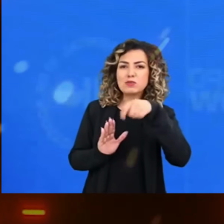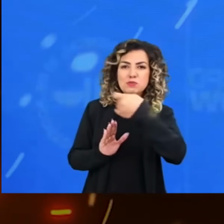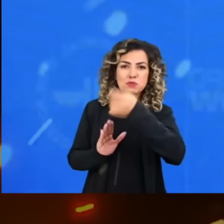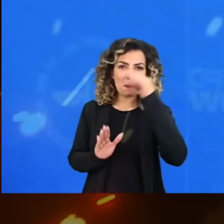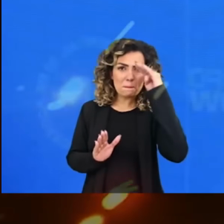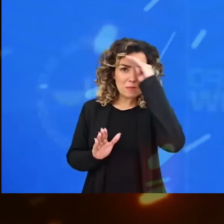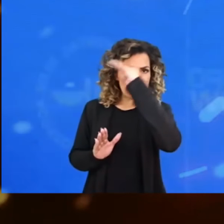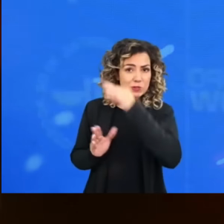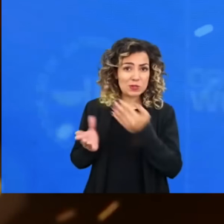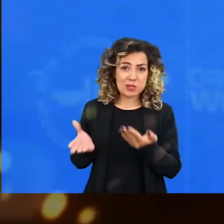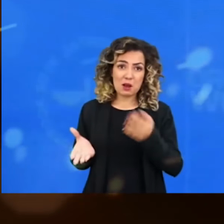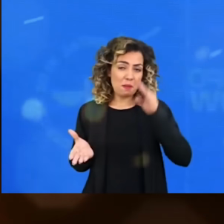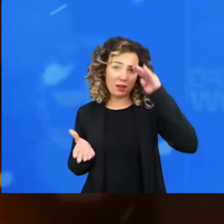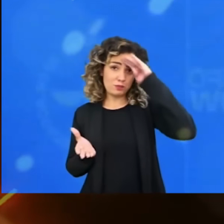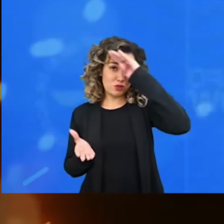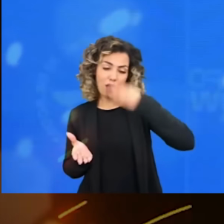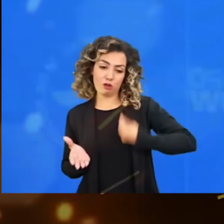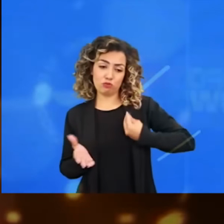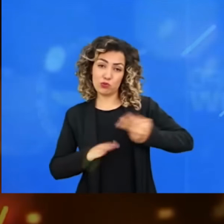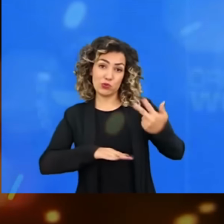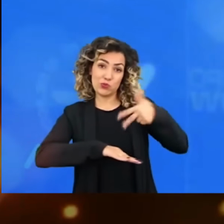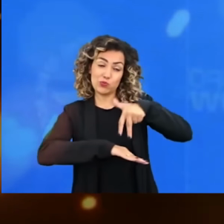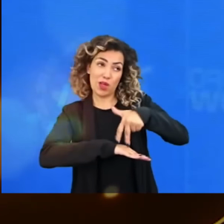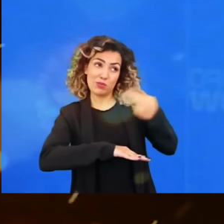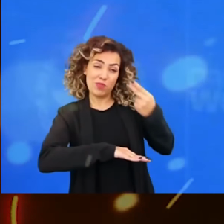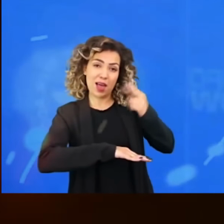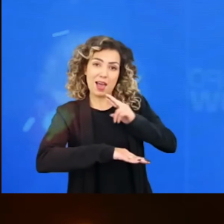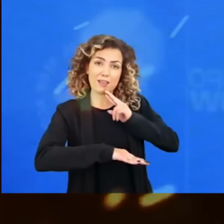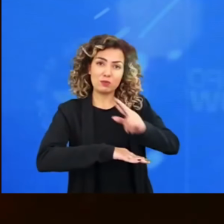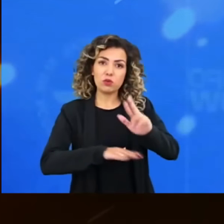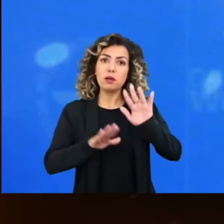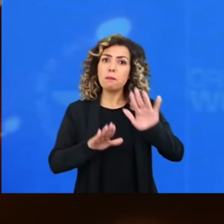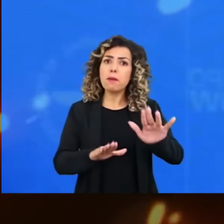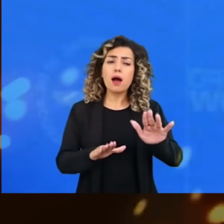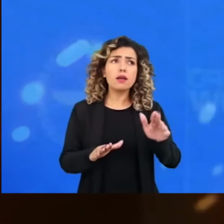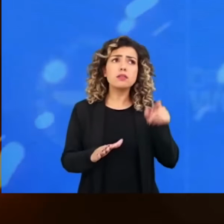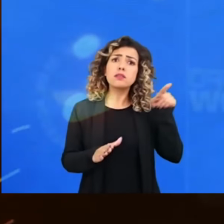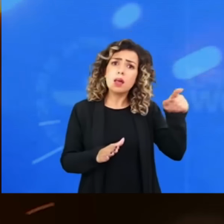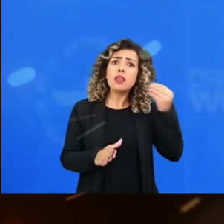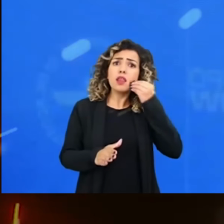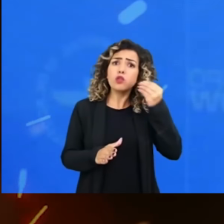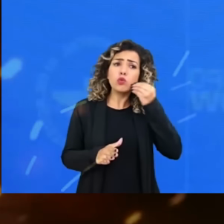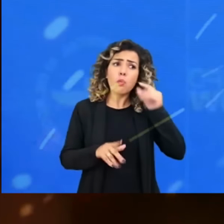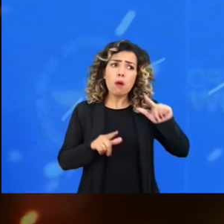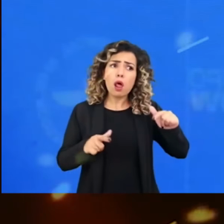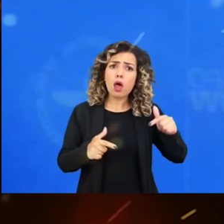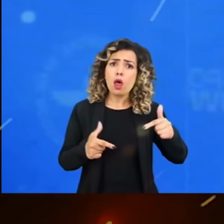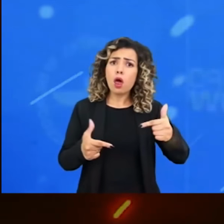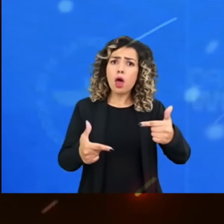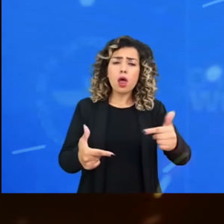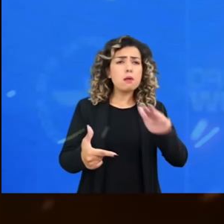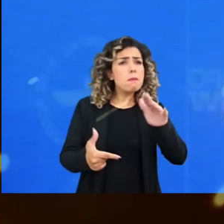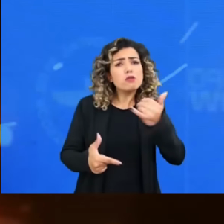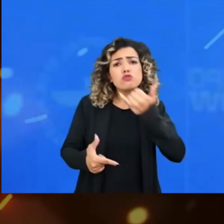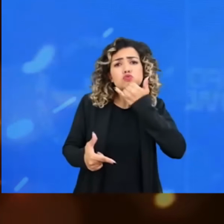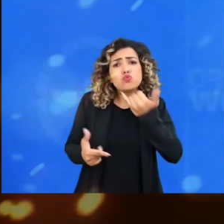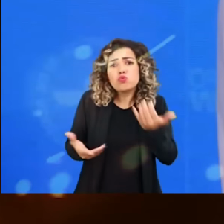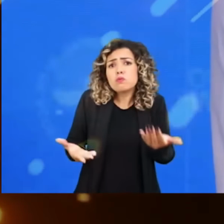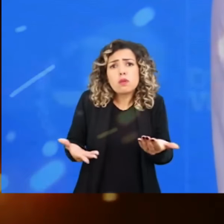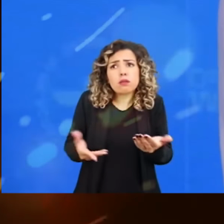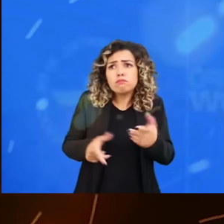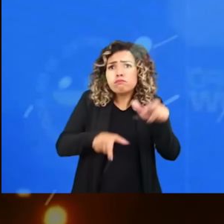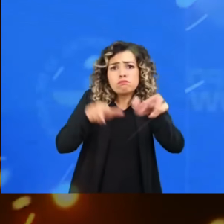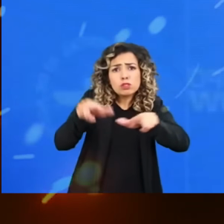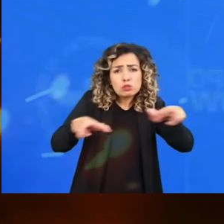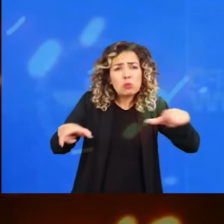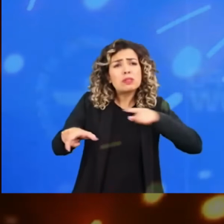que ele fez todas as coisas que ele fez tentando acertar e o mundo inteiro perdeu com isso né foram milhares de vidas que foram ceifadas geralmente para quem não entende